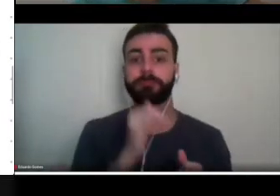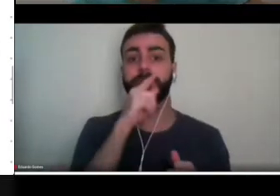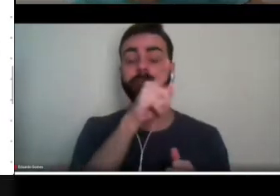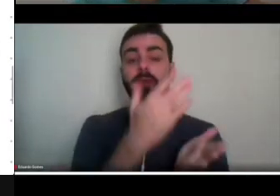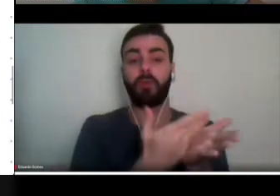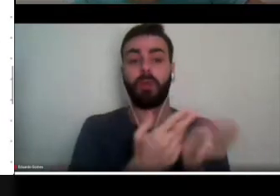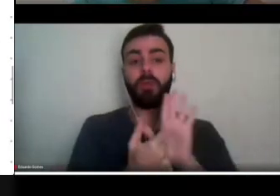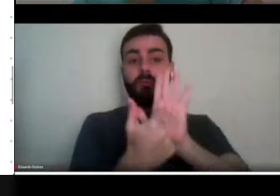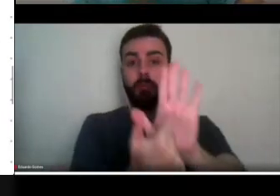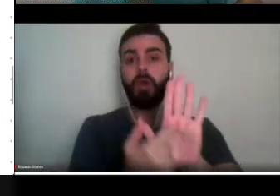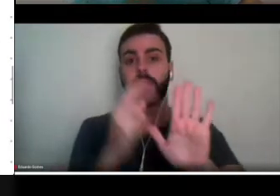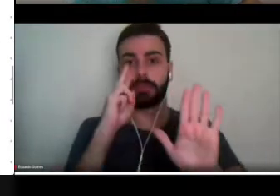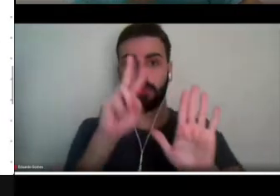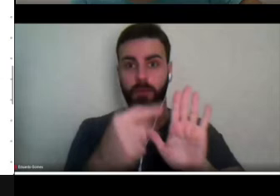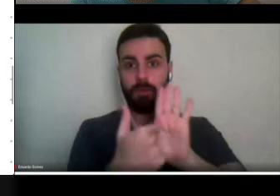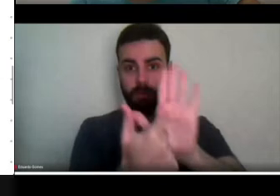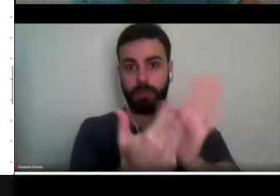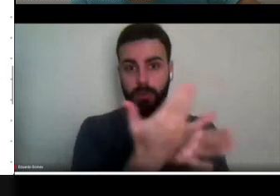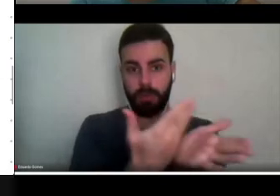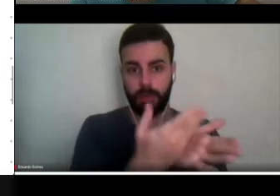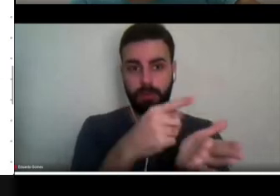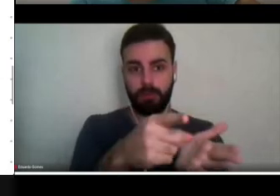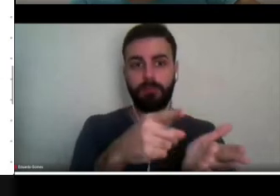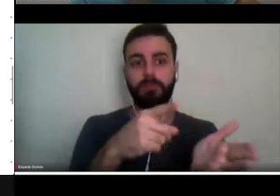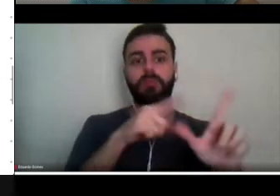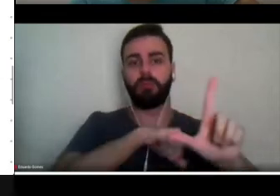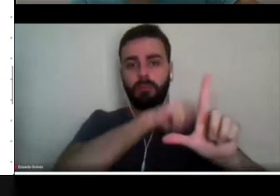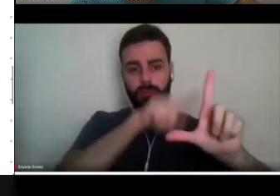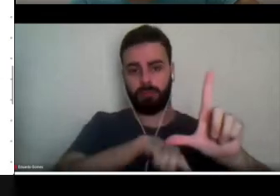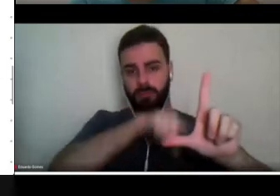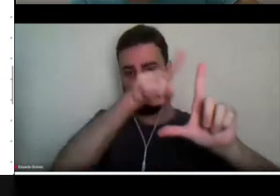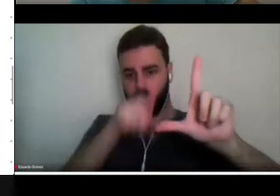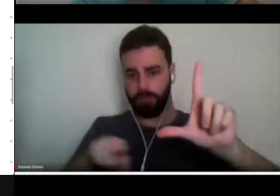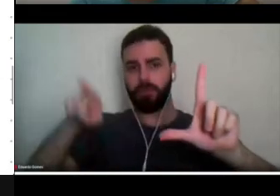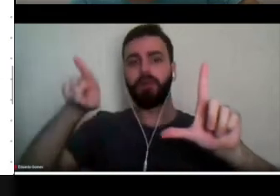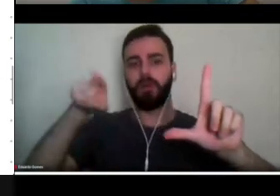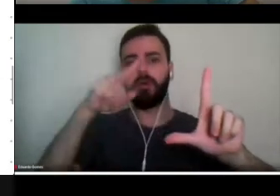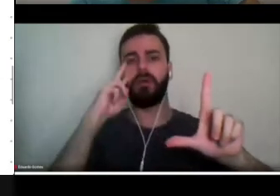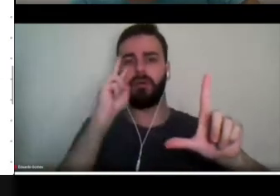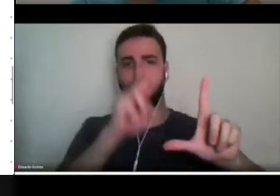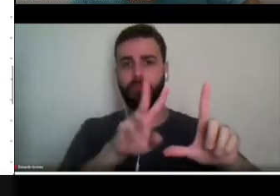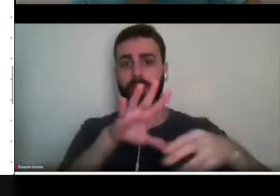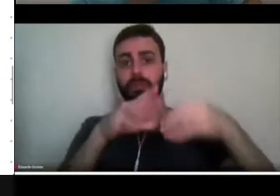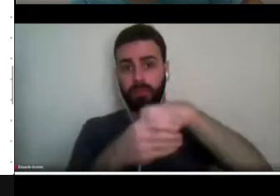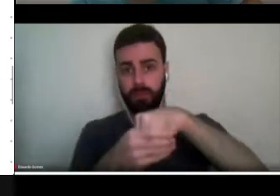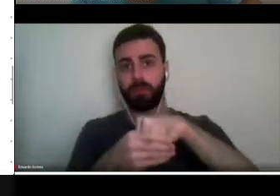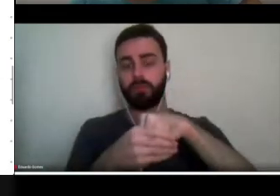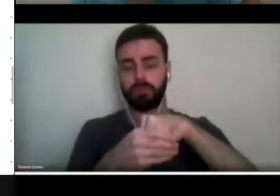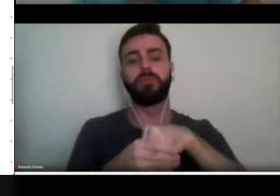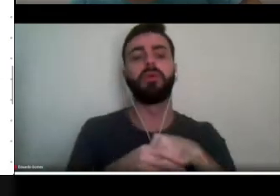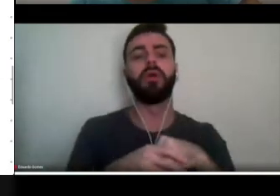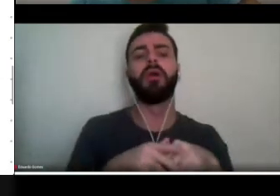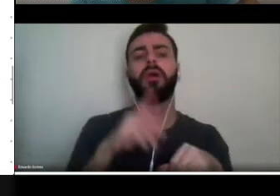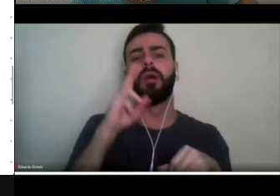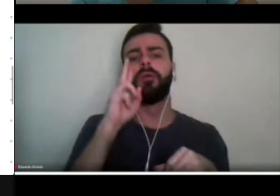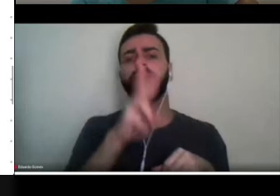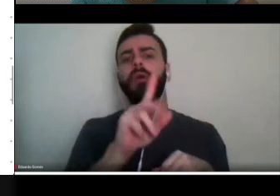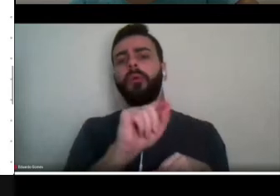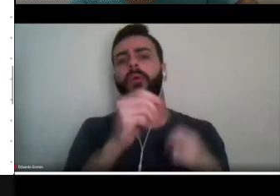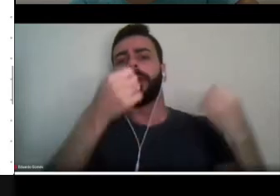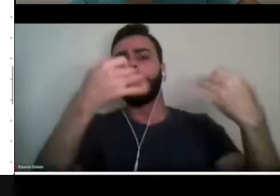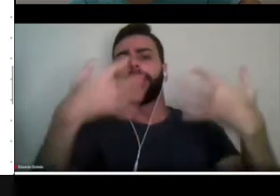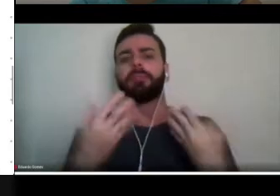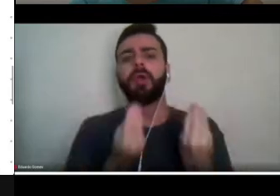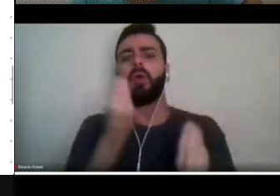essa figura é a figura do livro, e aqui, ó, ele explica o que é o esquema do movimento, né? Então, por exemplo, você tem um gráfico aqui